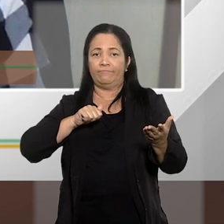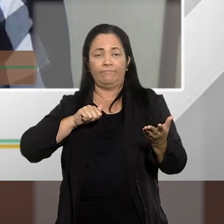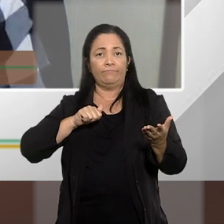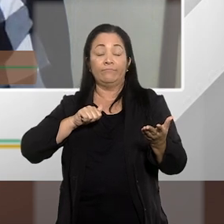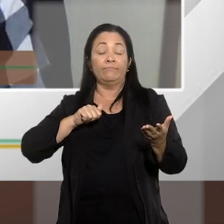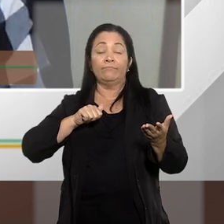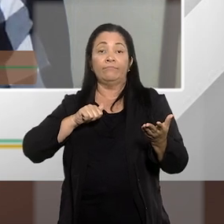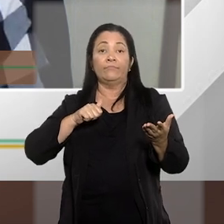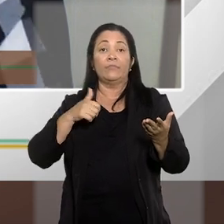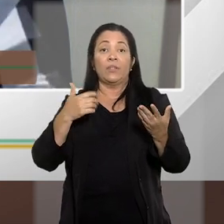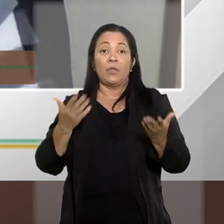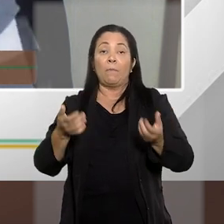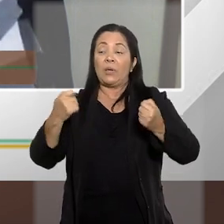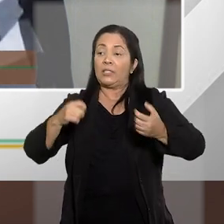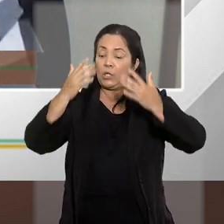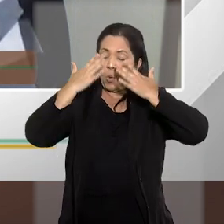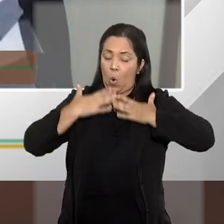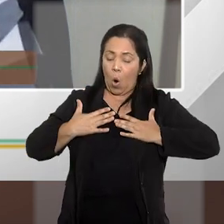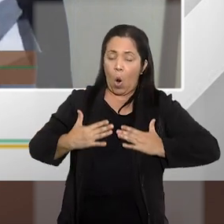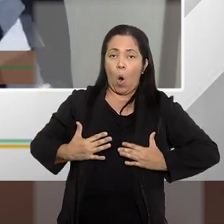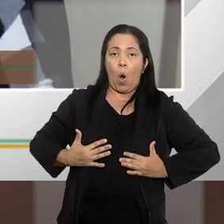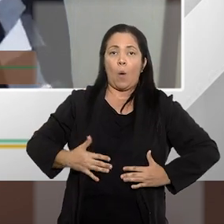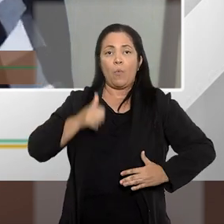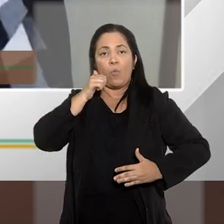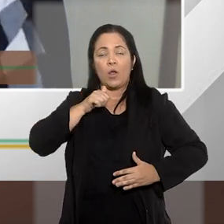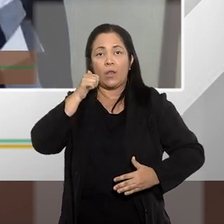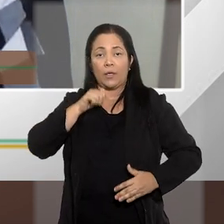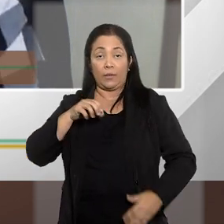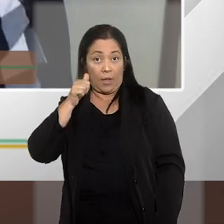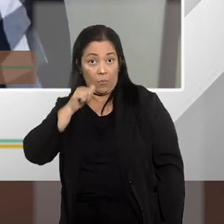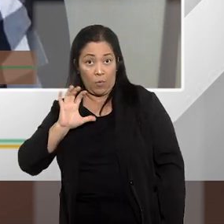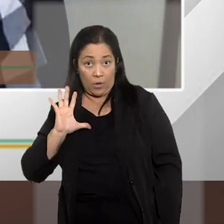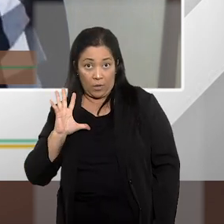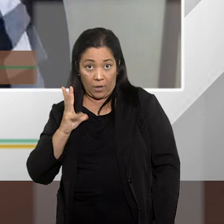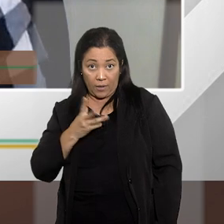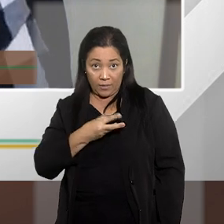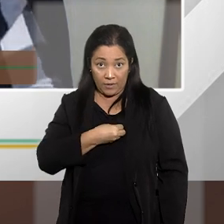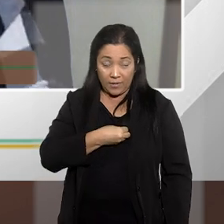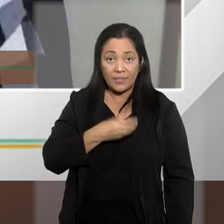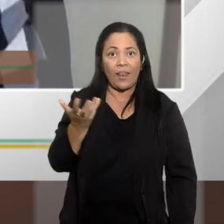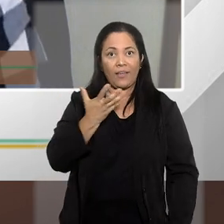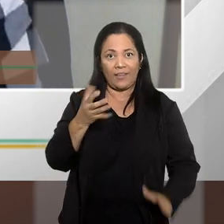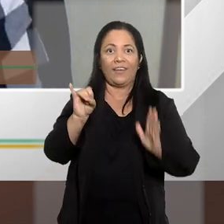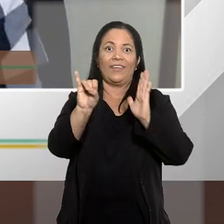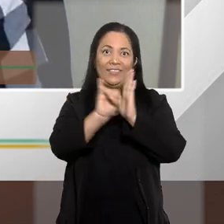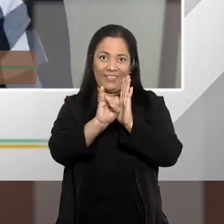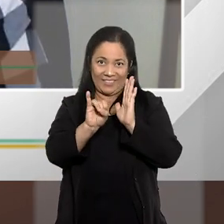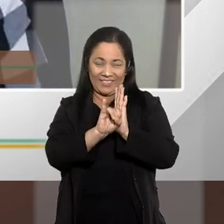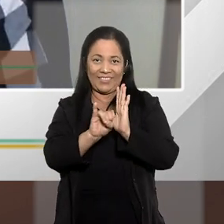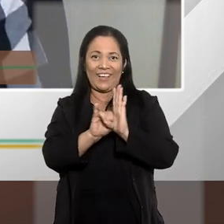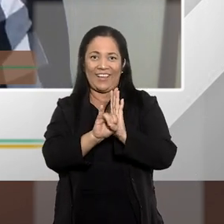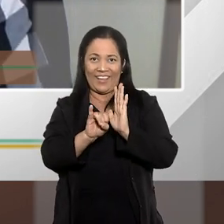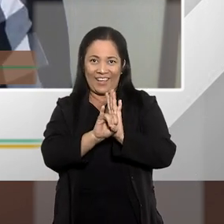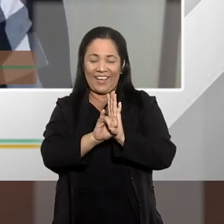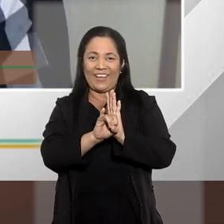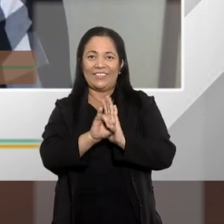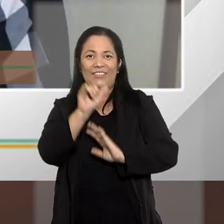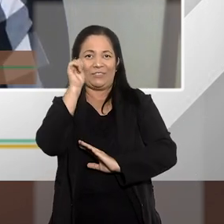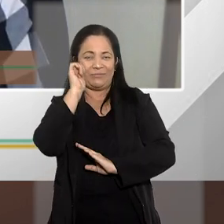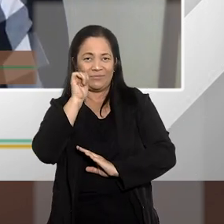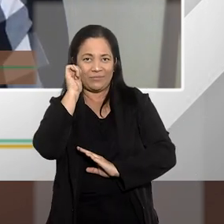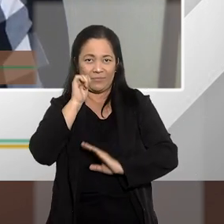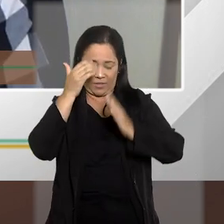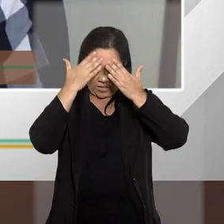do corpo feminino, né? A pessoa trans, a mulher trans, busca essa identidade, se coloca como tal,